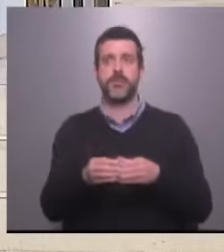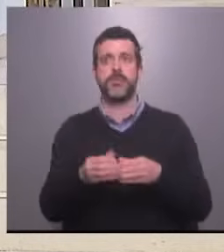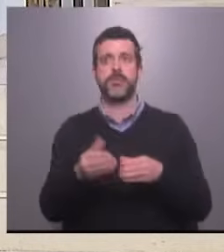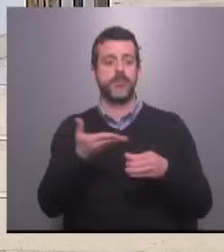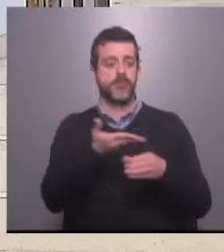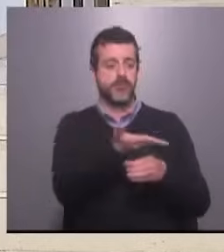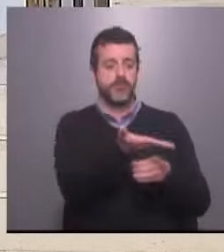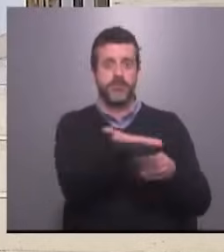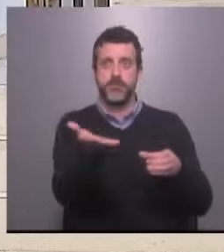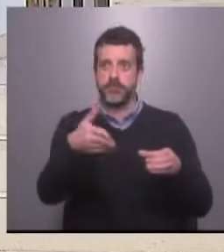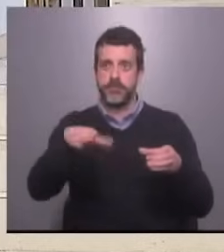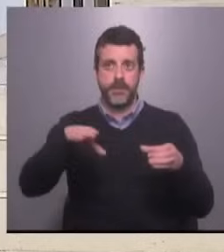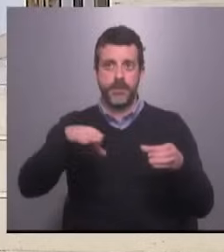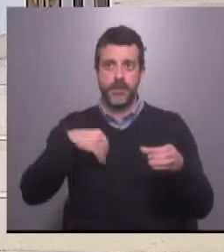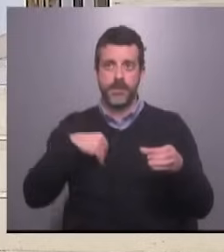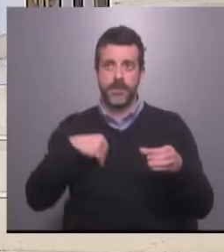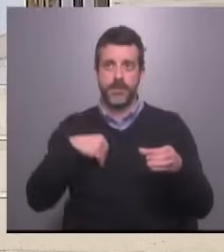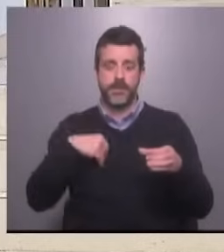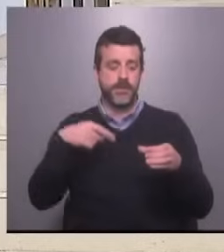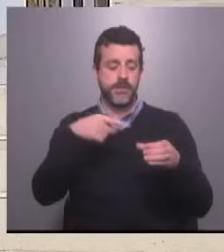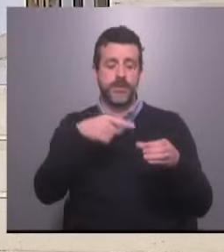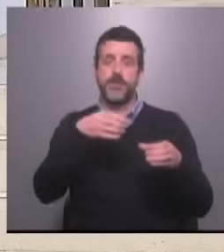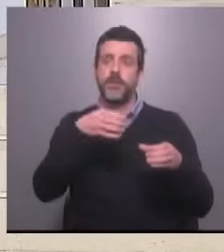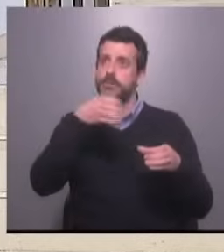discípulos, dizendo: